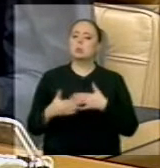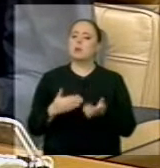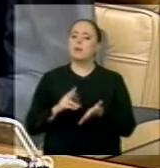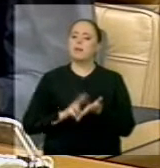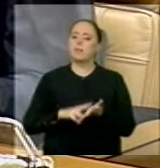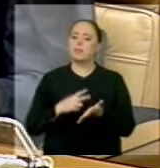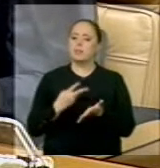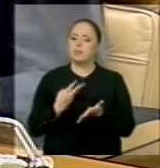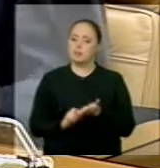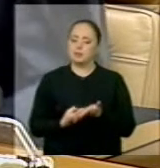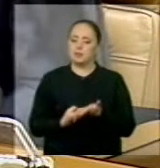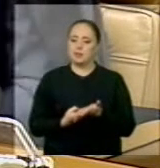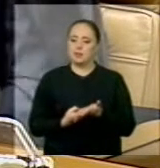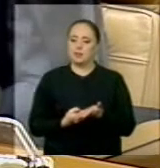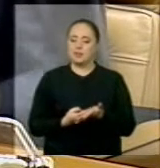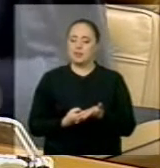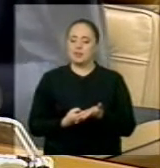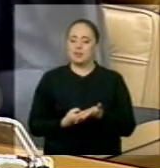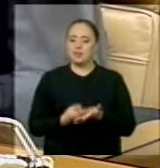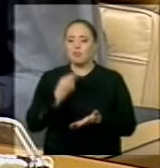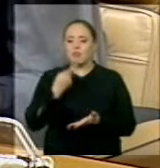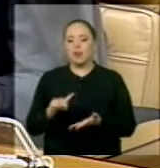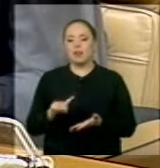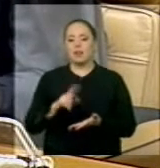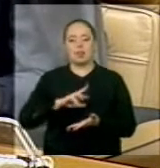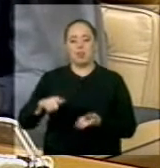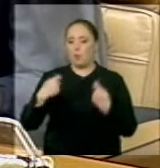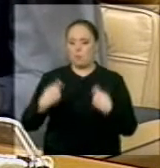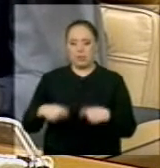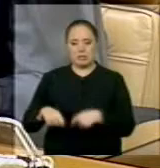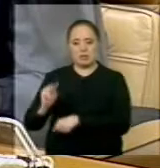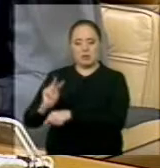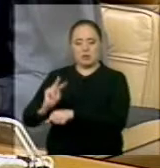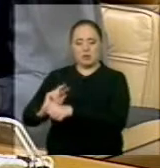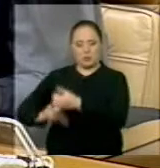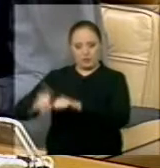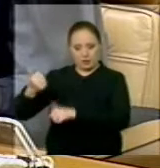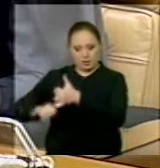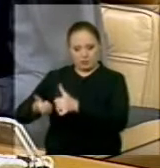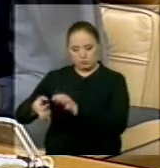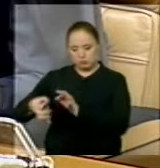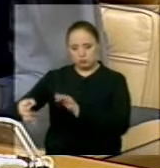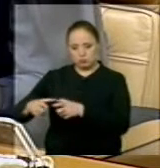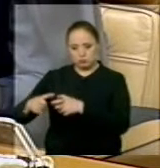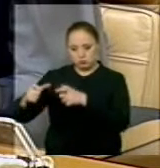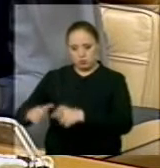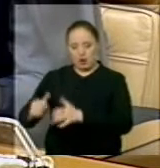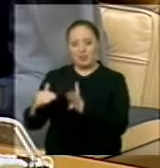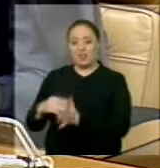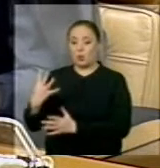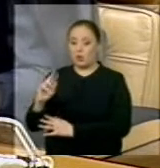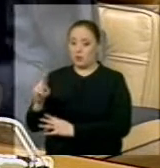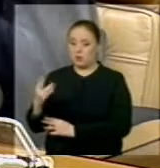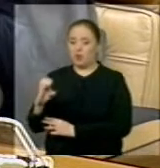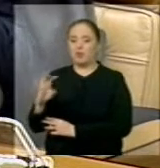interpretações que concluam pela desnecessidade de fiscalização de imóveis rurais de até 4 módulos